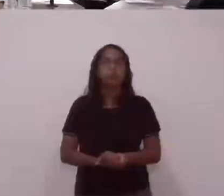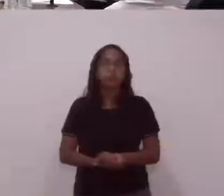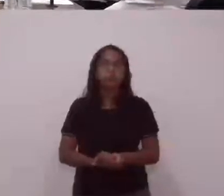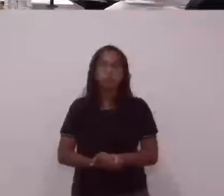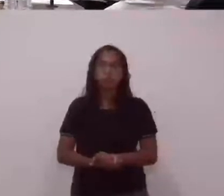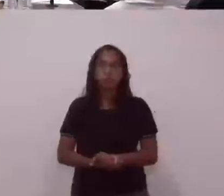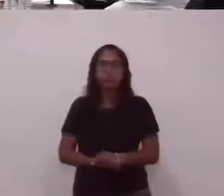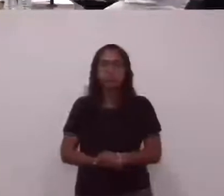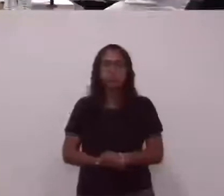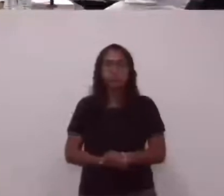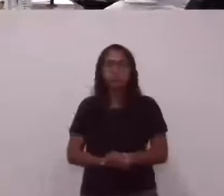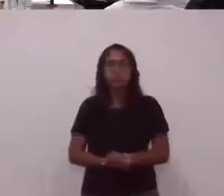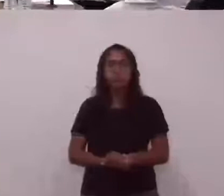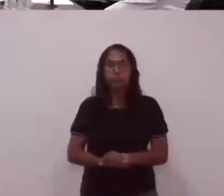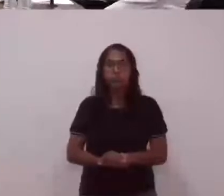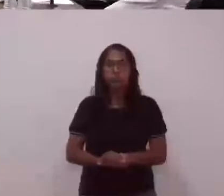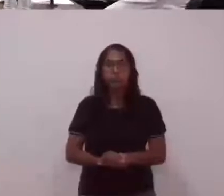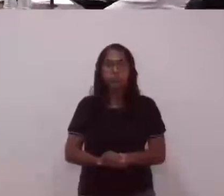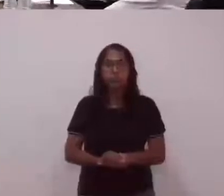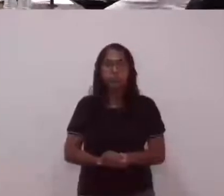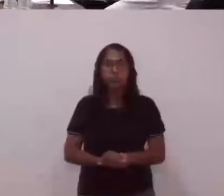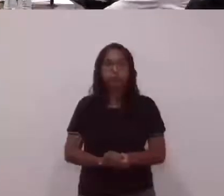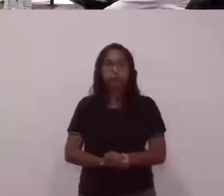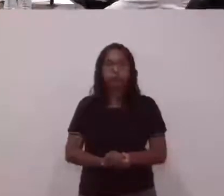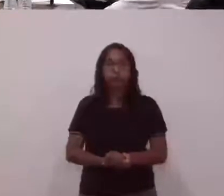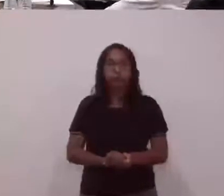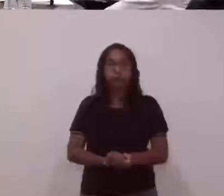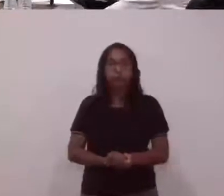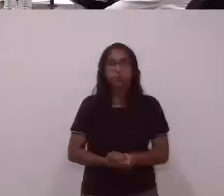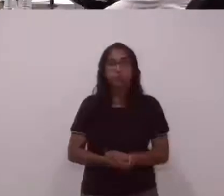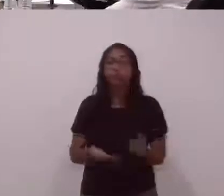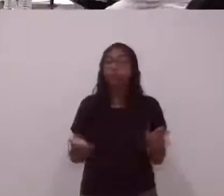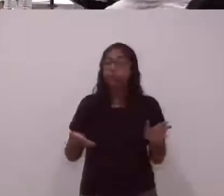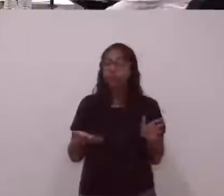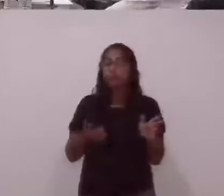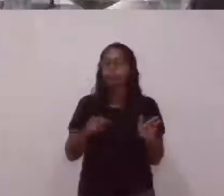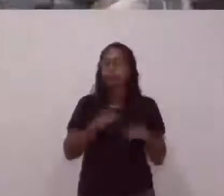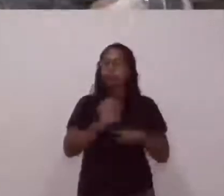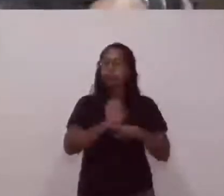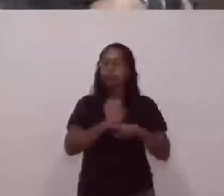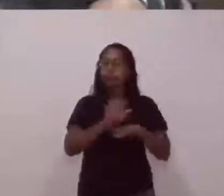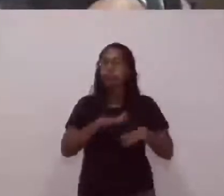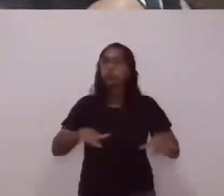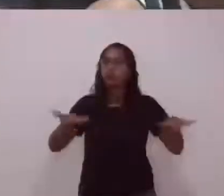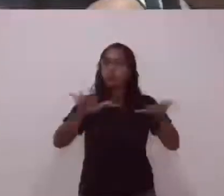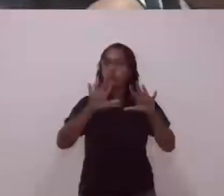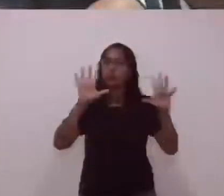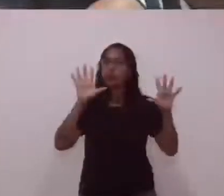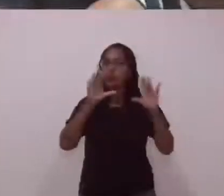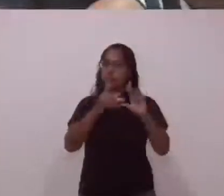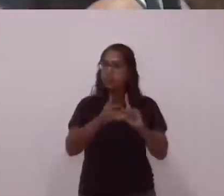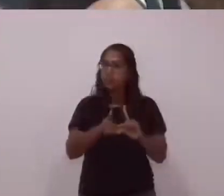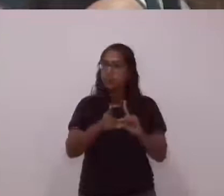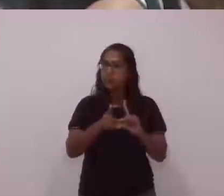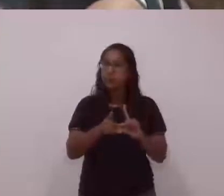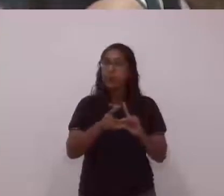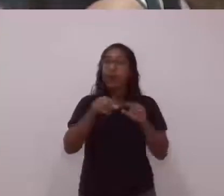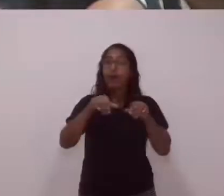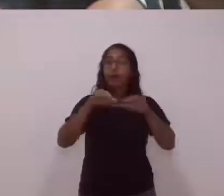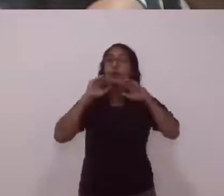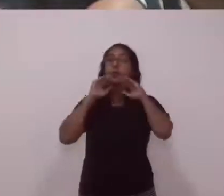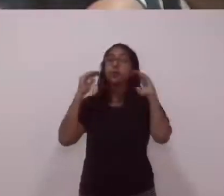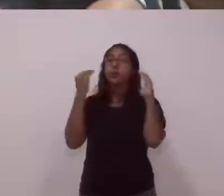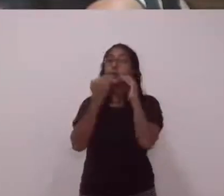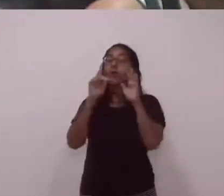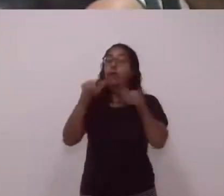primeiro que nós vivemos num estado democrático e a Câmara é a casa do povo e tem a liberdade